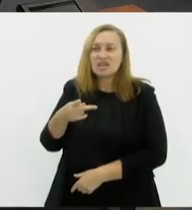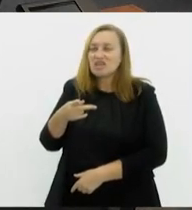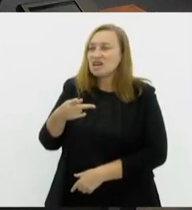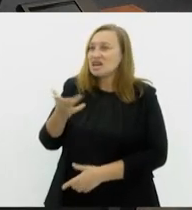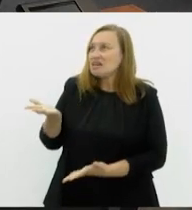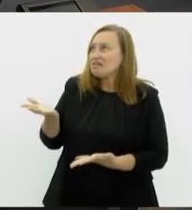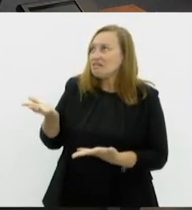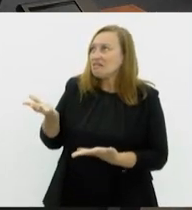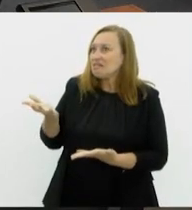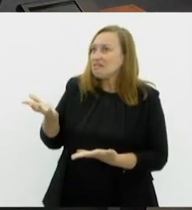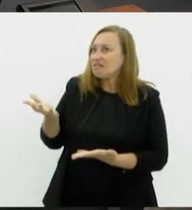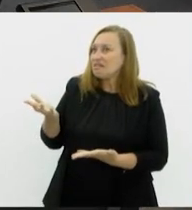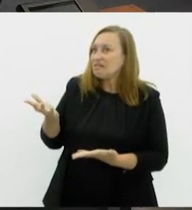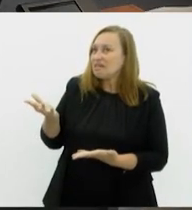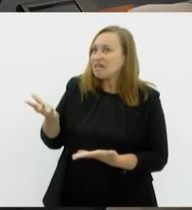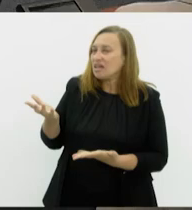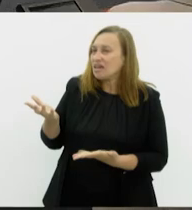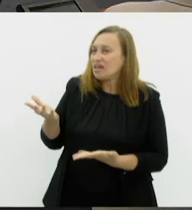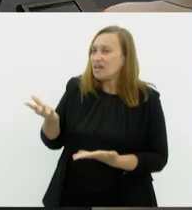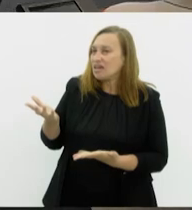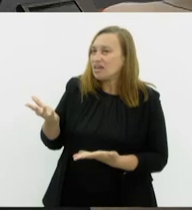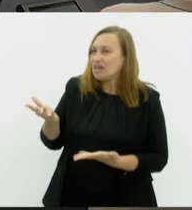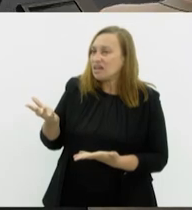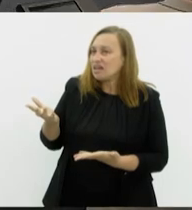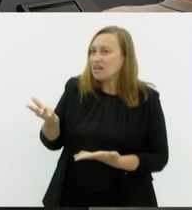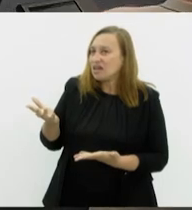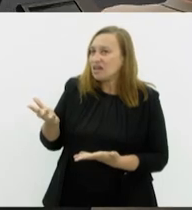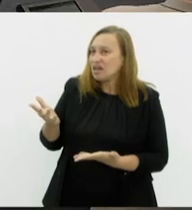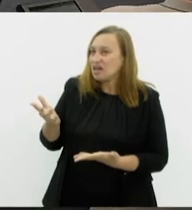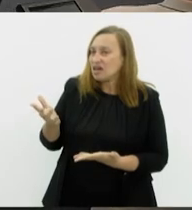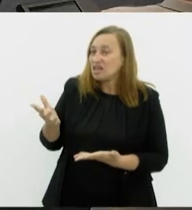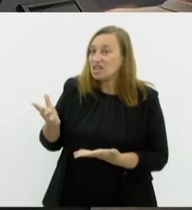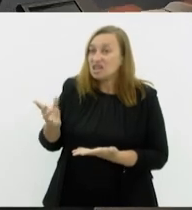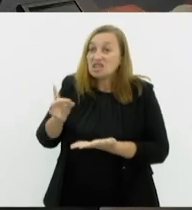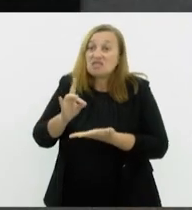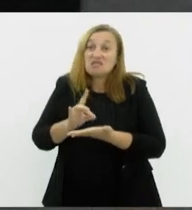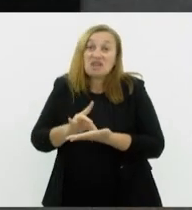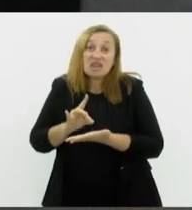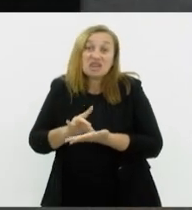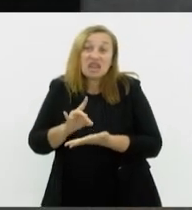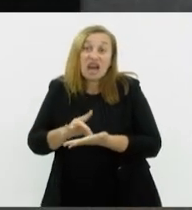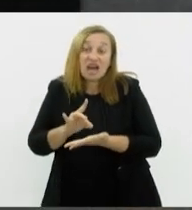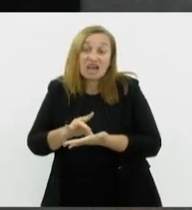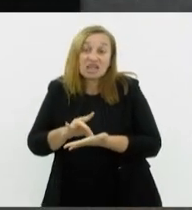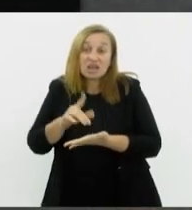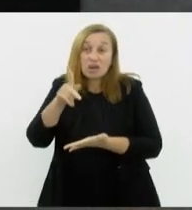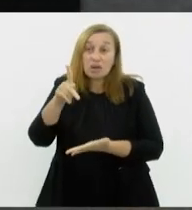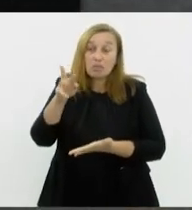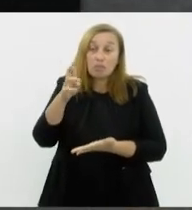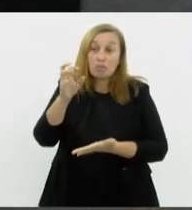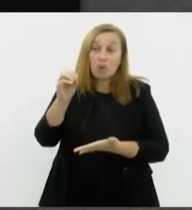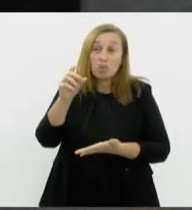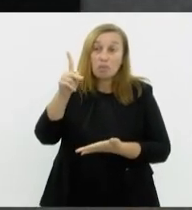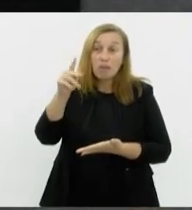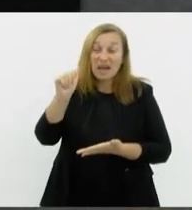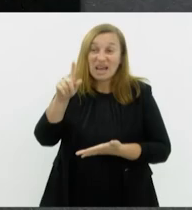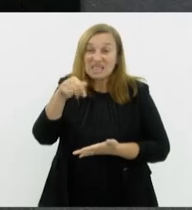falam que há a propagação de verdade, o que é a propagação de mentiras.